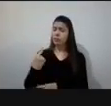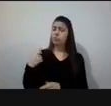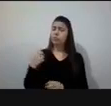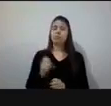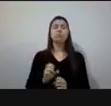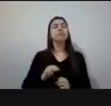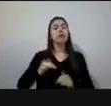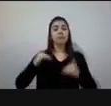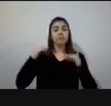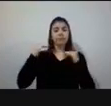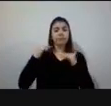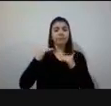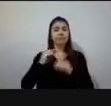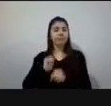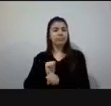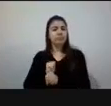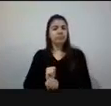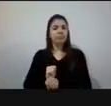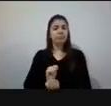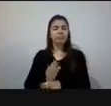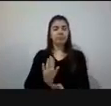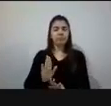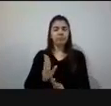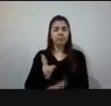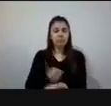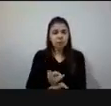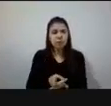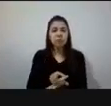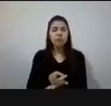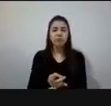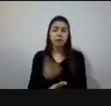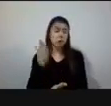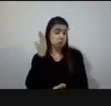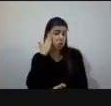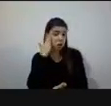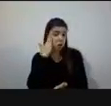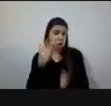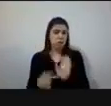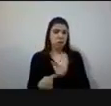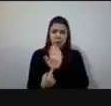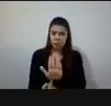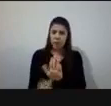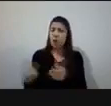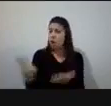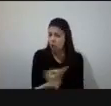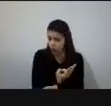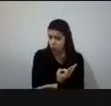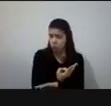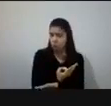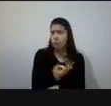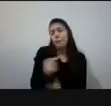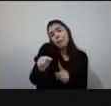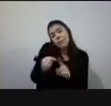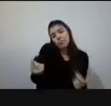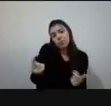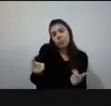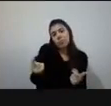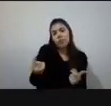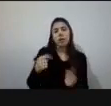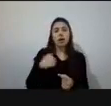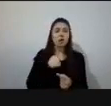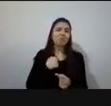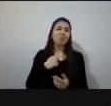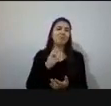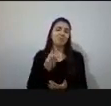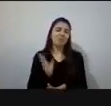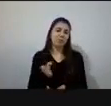tem acusações infundadas, eu vou me virar para mostrar que é um absurdo o que a pessoa está falando. Eu tenho que me preparar para isso.